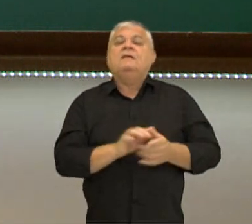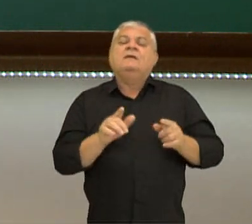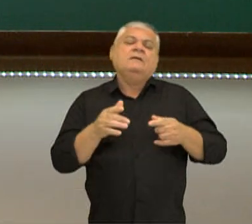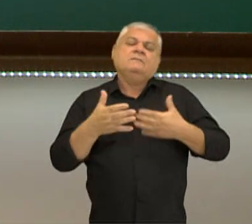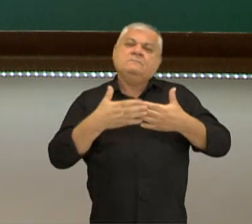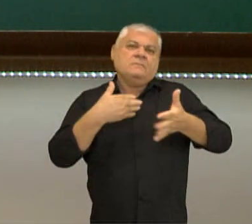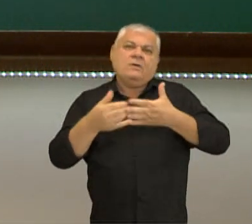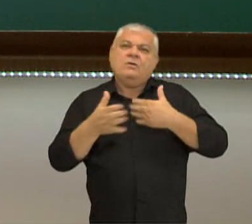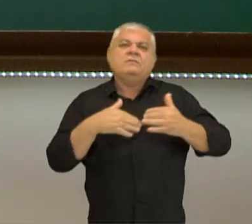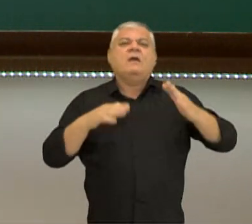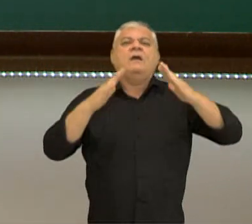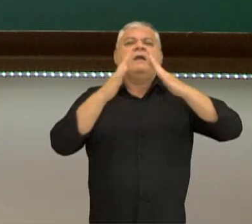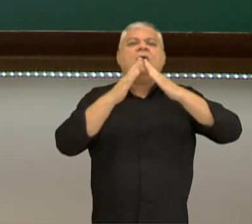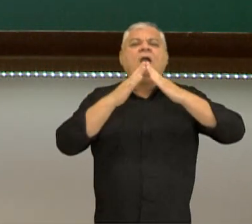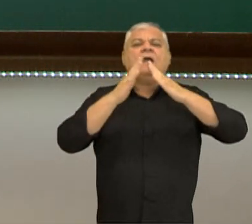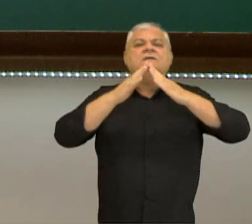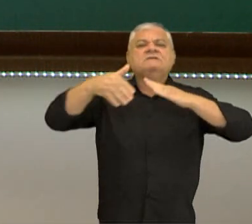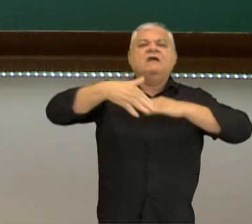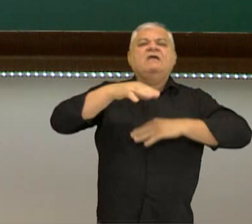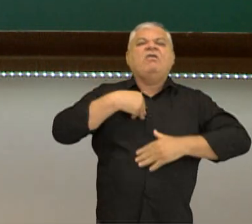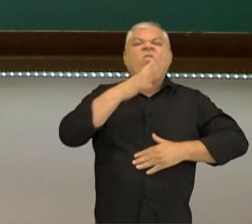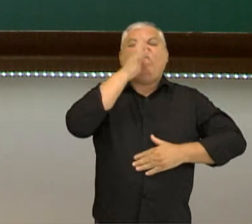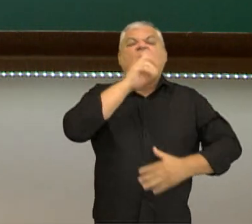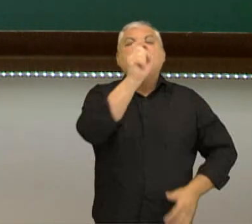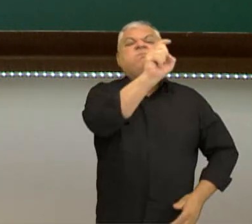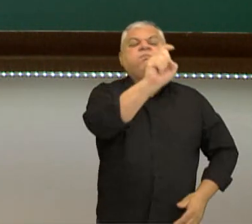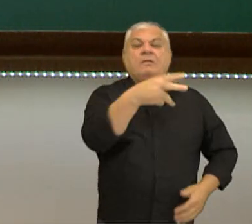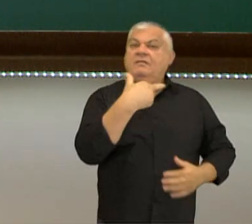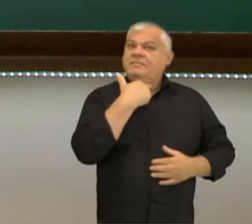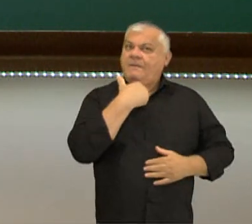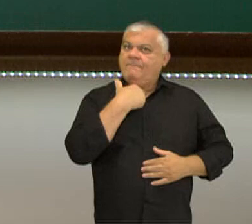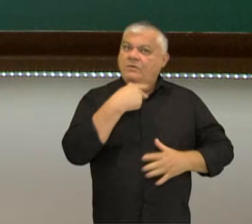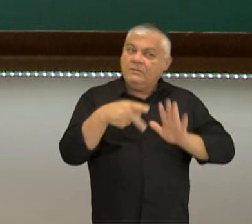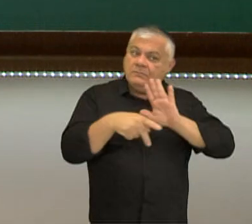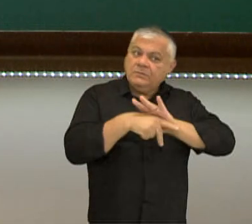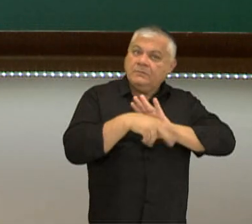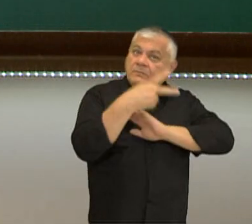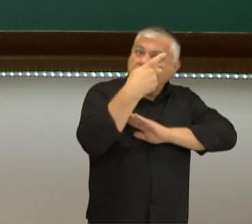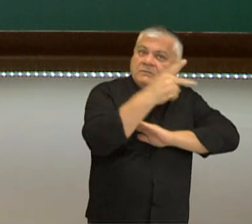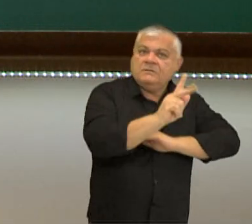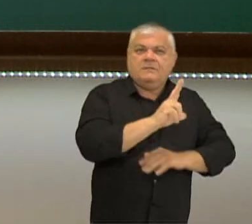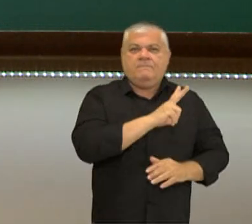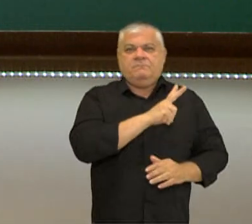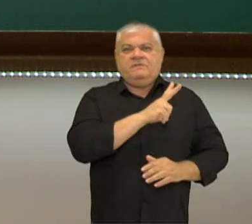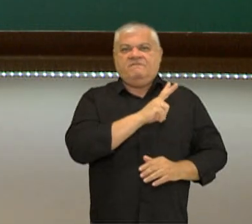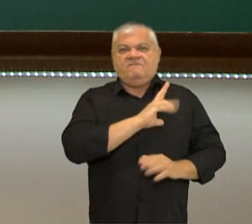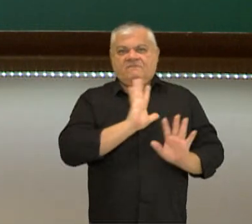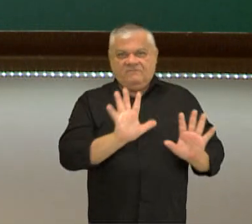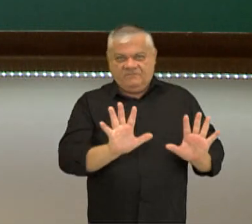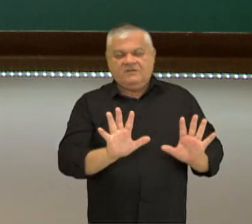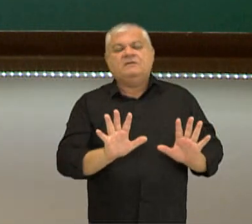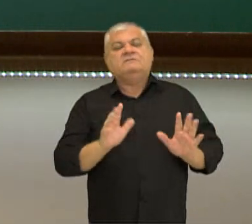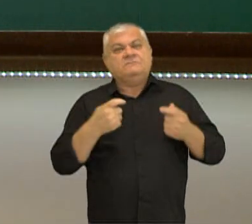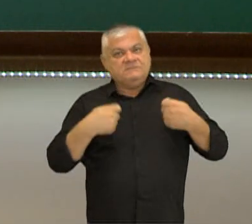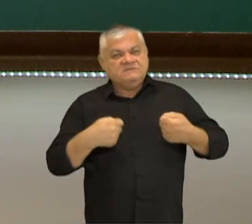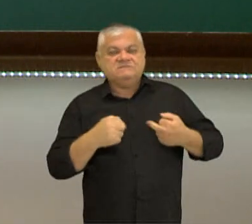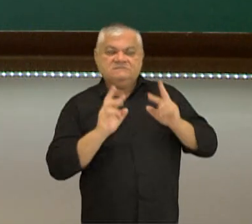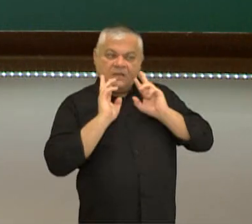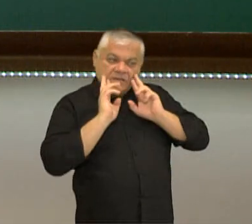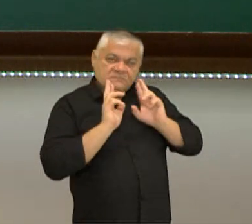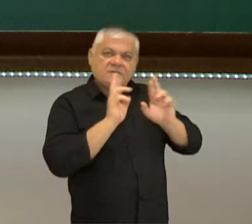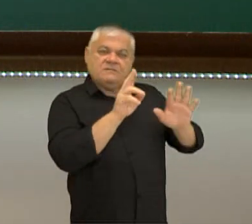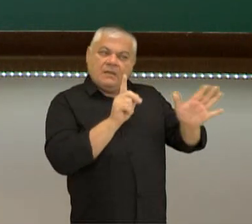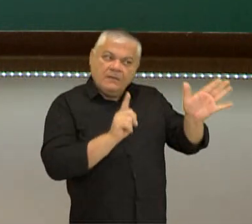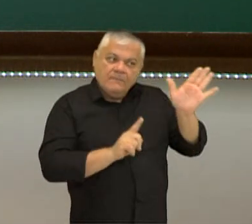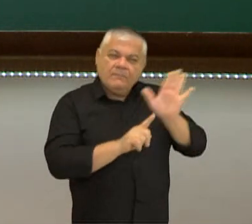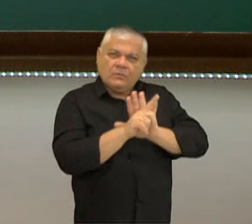no espaço público, né, vai acontecer essas interferências artísticas, né, mas no privado a gente tem que